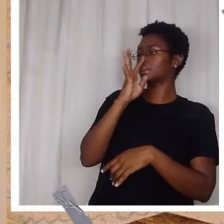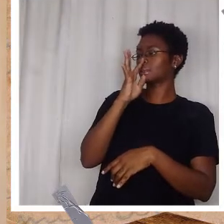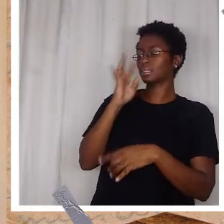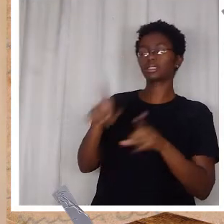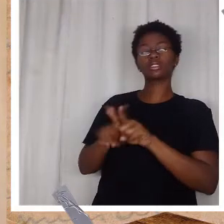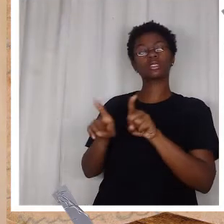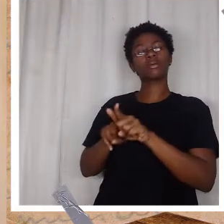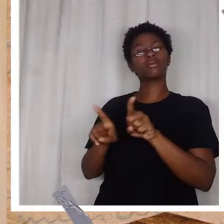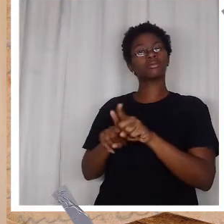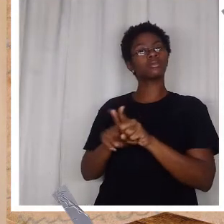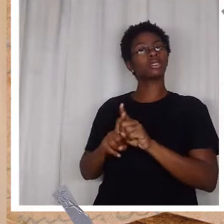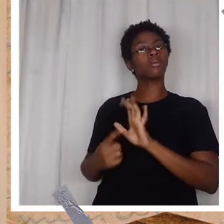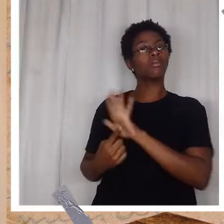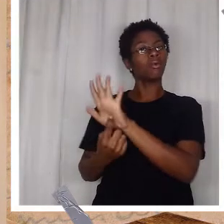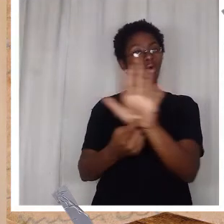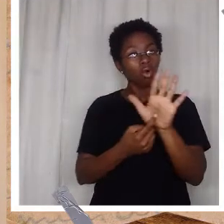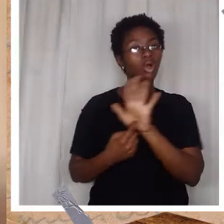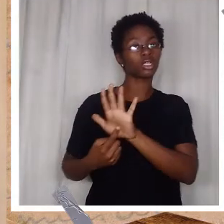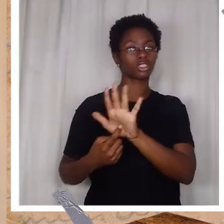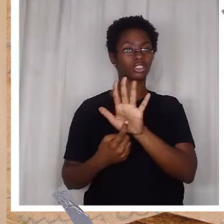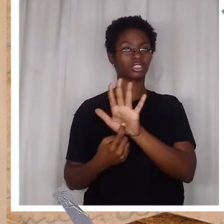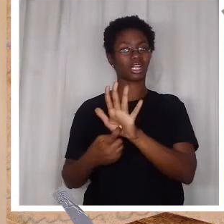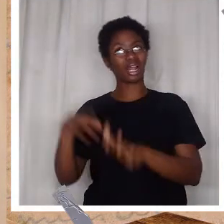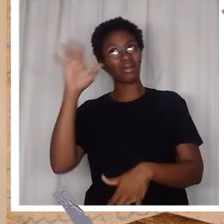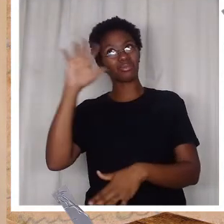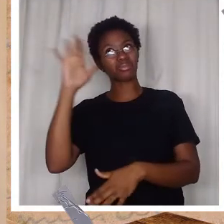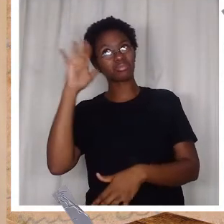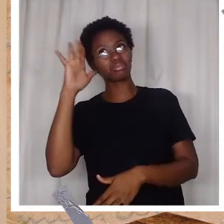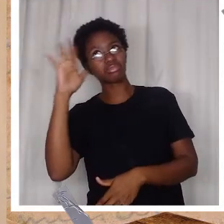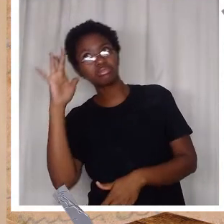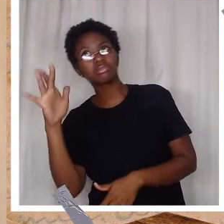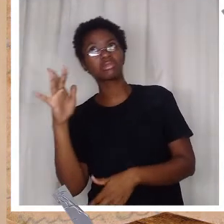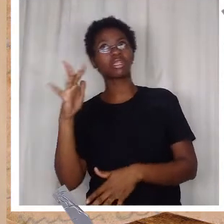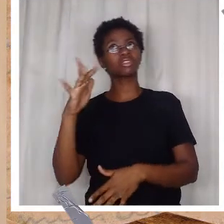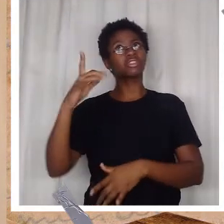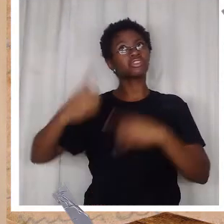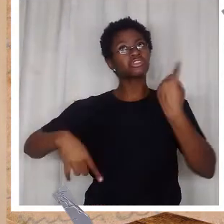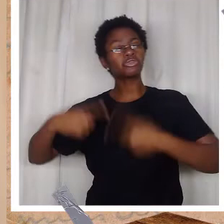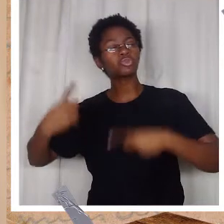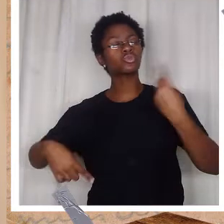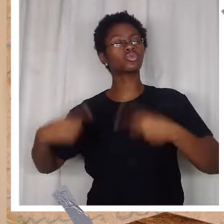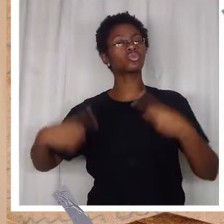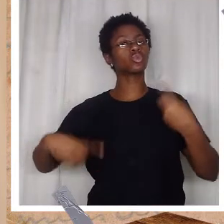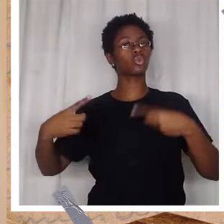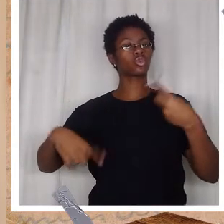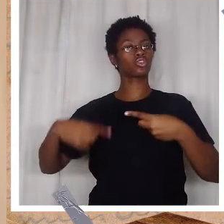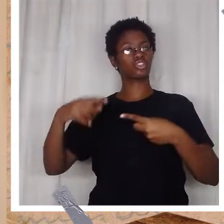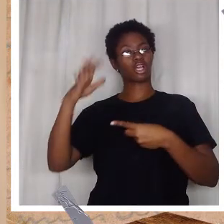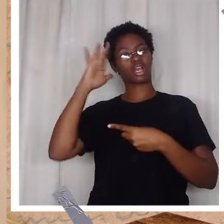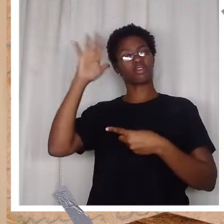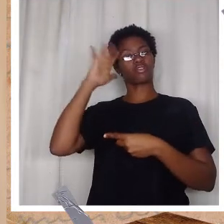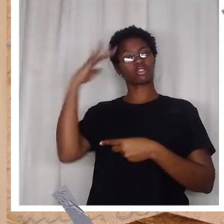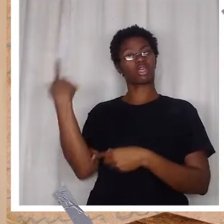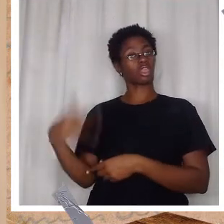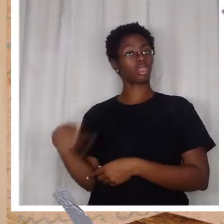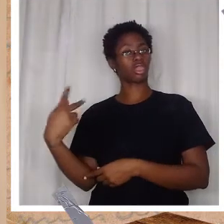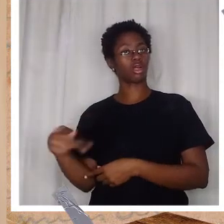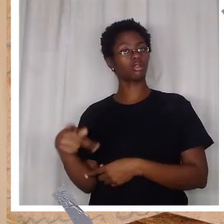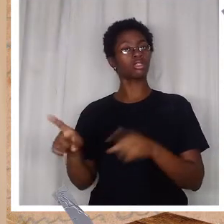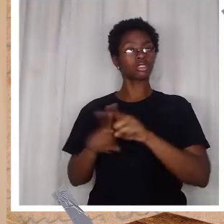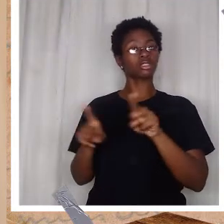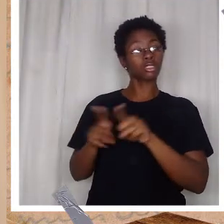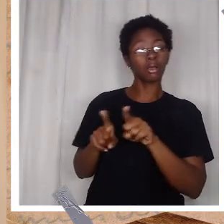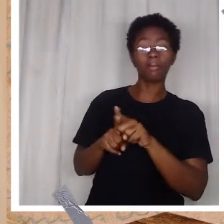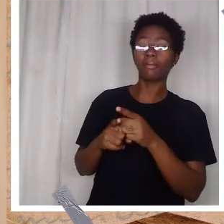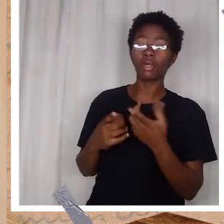reflete sobre as suas observações. Aí começa o trabalho crítico, analítico e literário e ficcional. Então, a